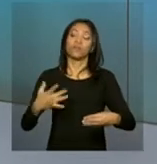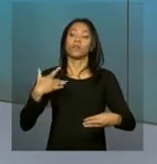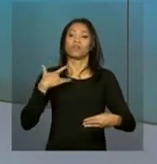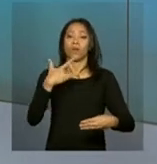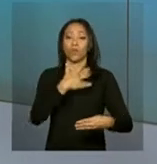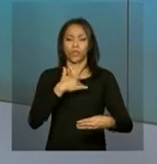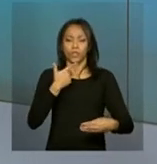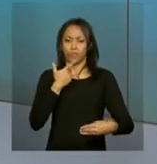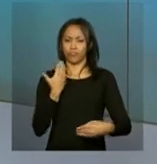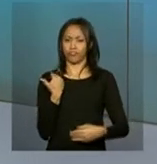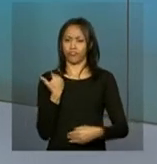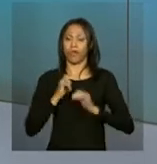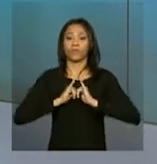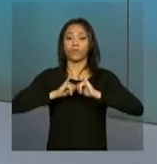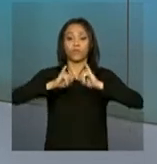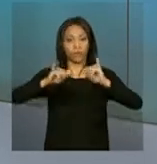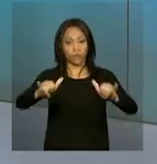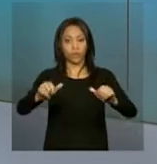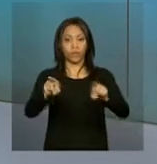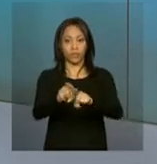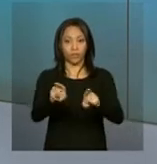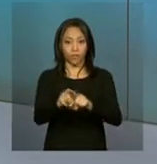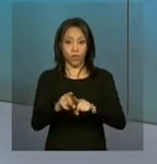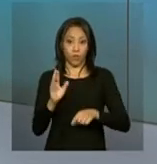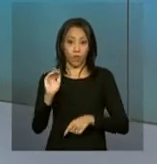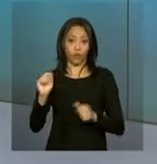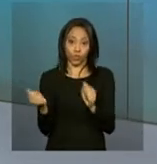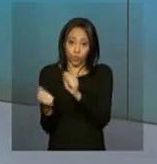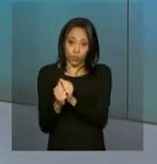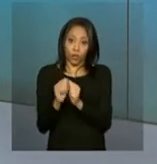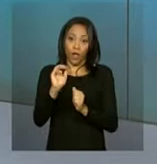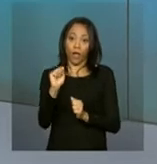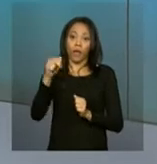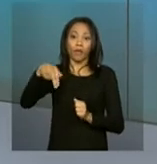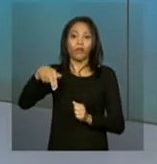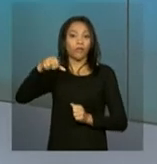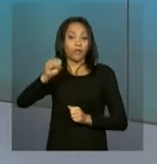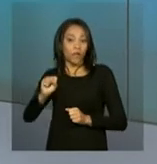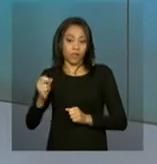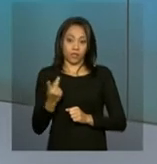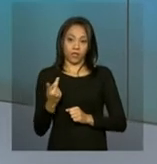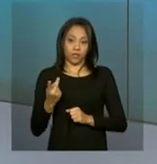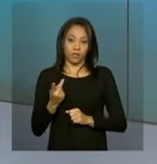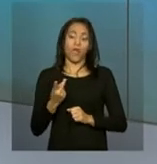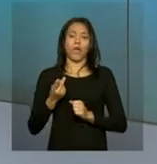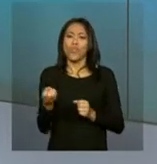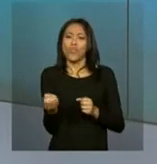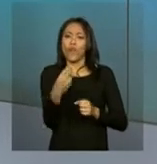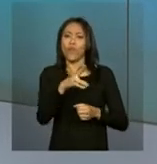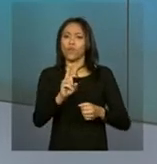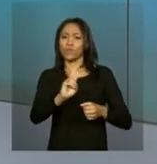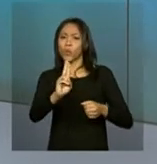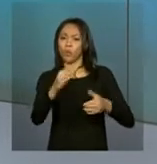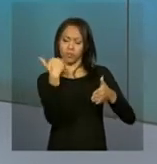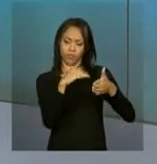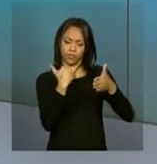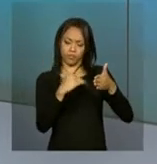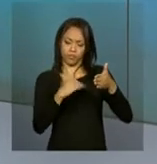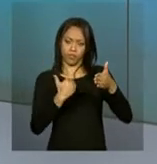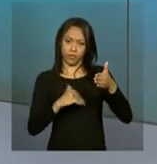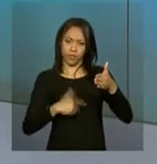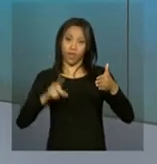que anunciou há pouco, juntamente com a Agência Nacional de Saúde Suplementar, essa nova lista de procedimentos que